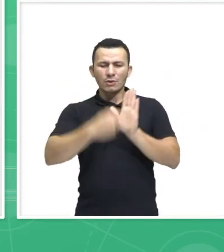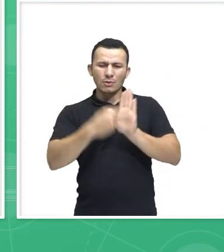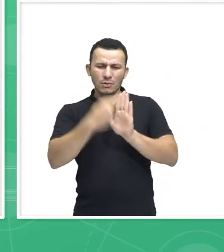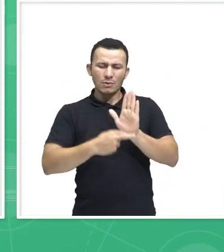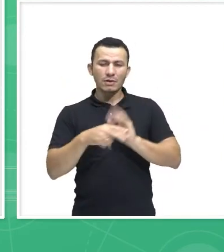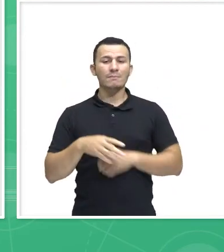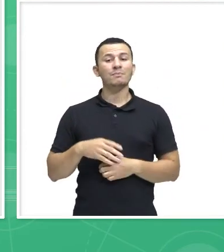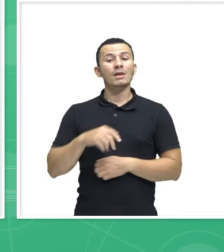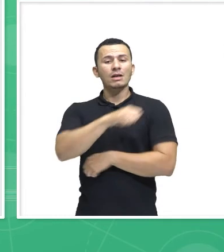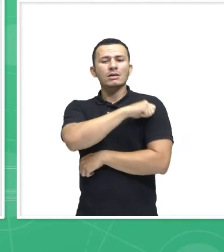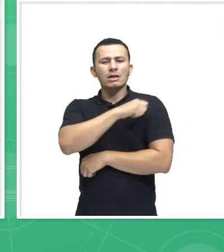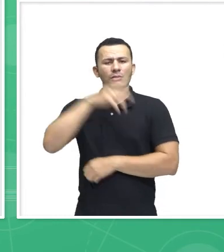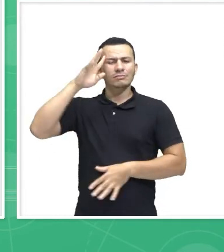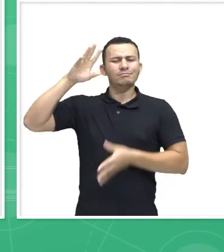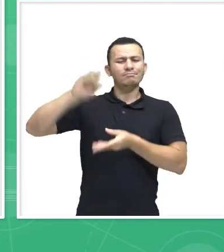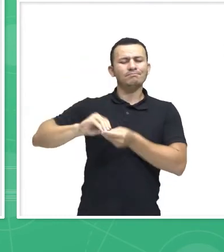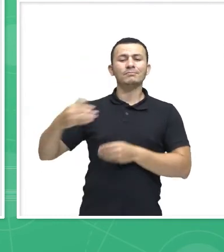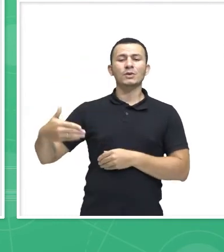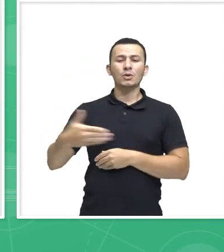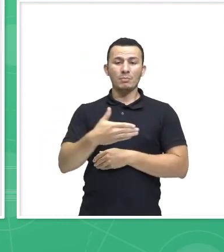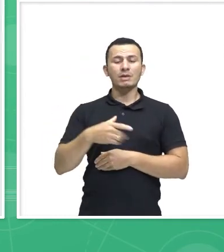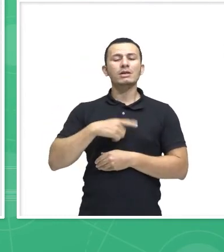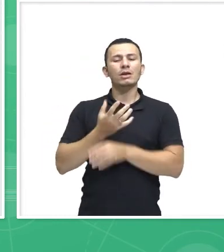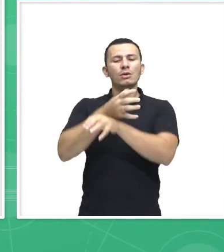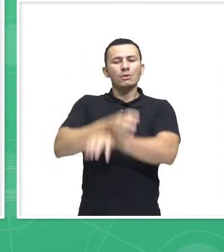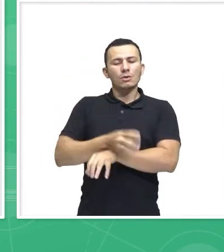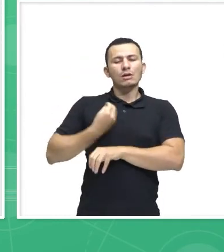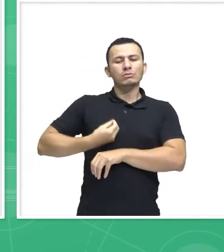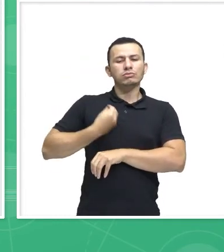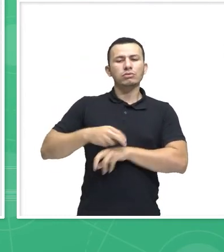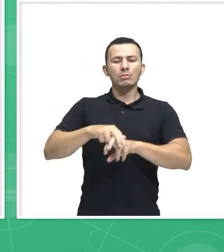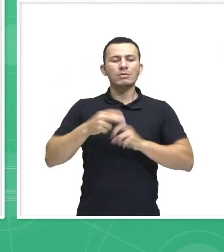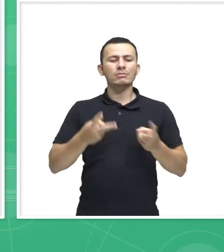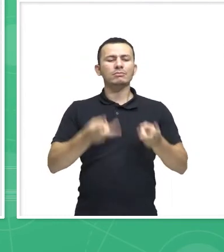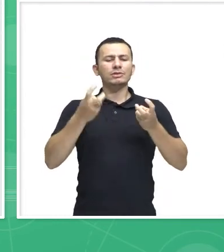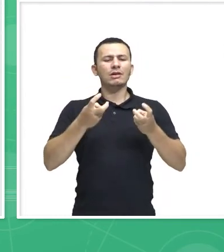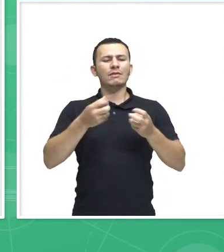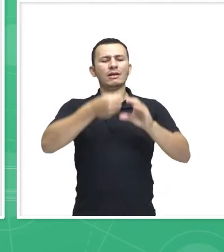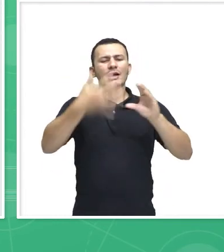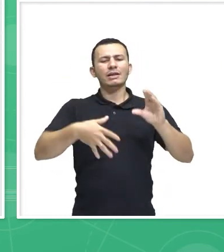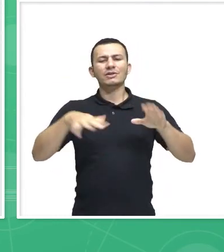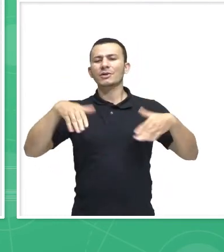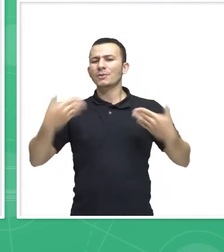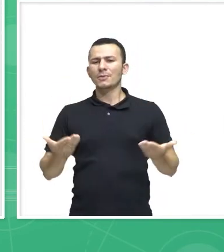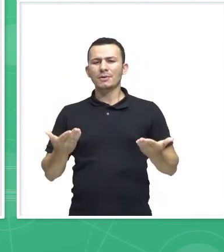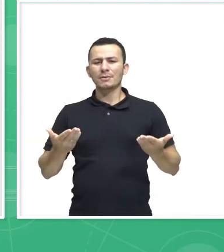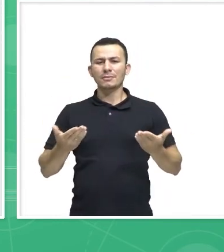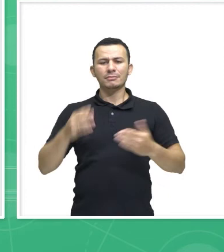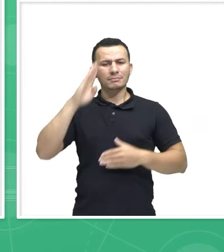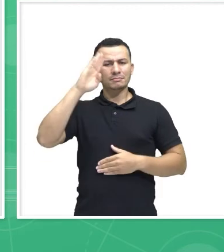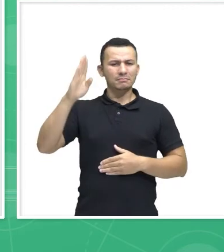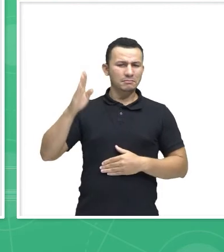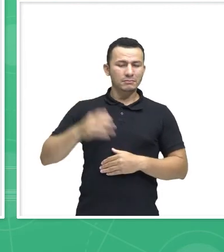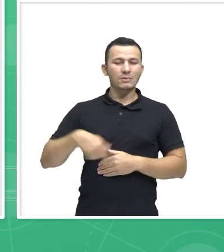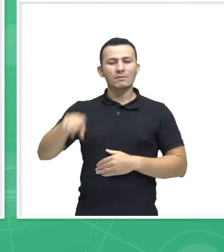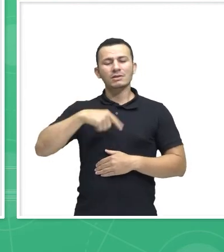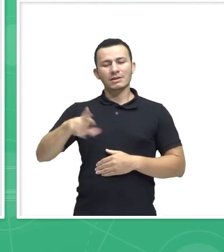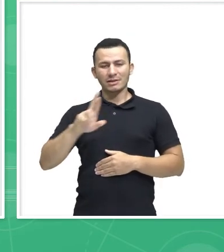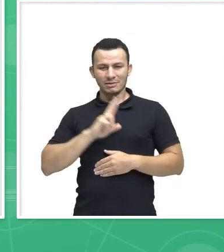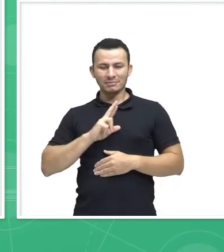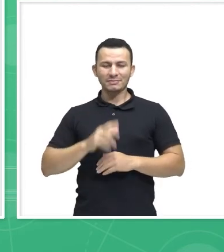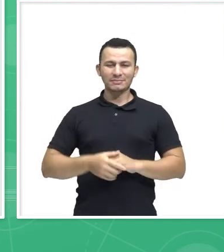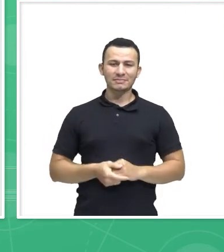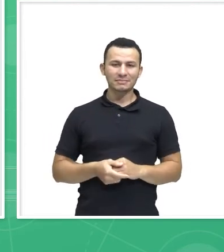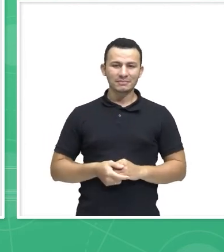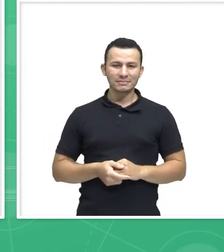os alunos concluíram que se tratava de um peixe ósseo após observarem qual característica vocês vão marcar aí qual a característica